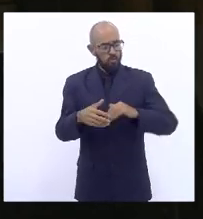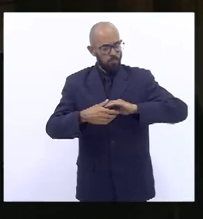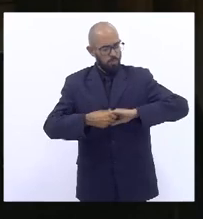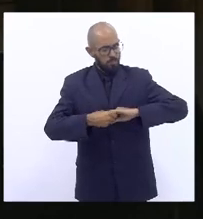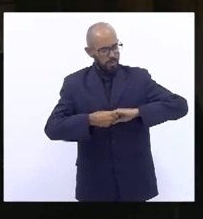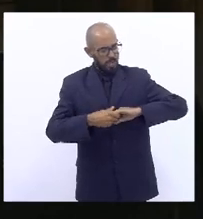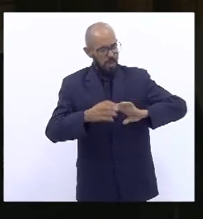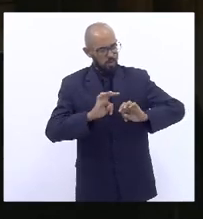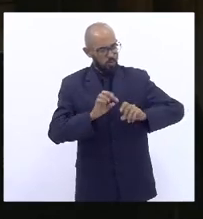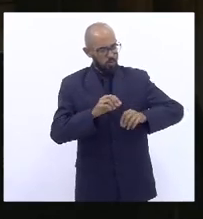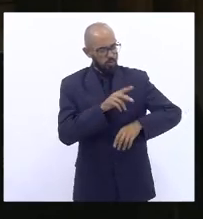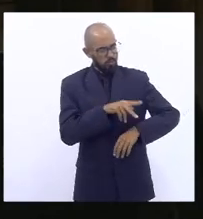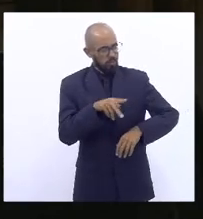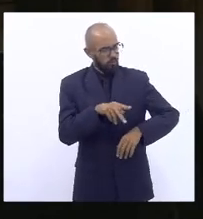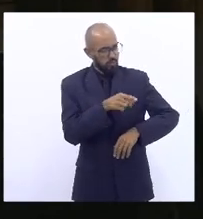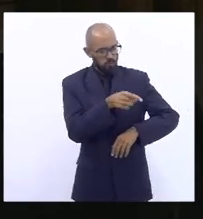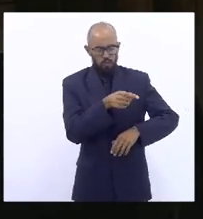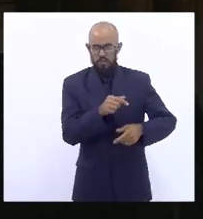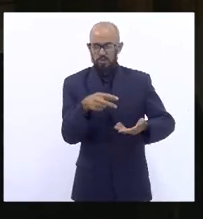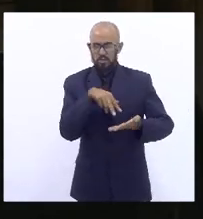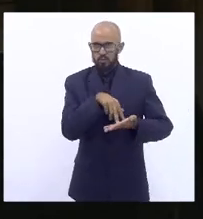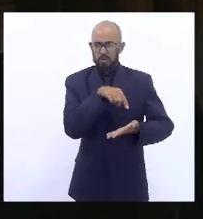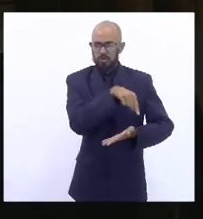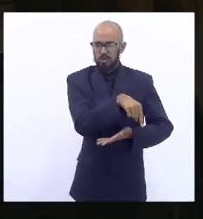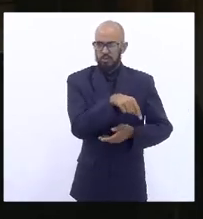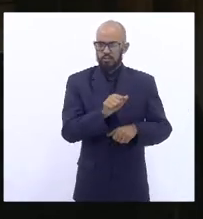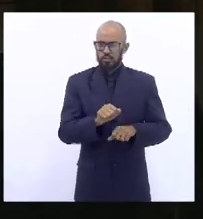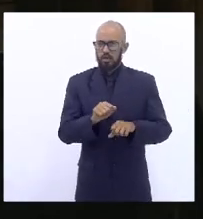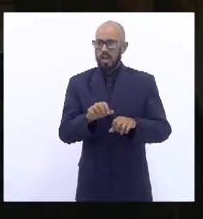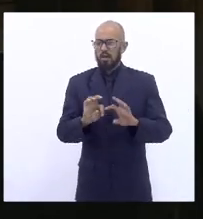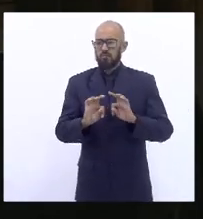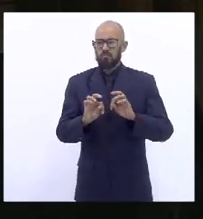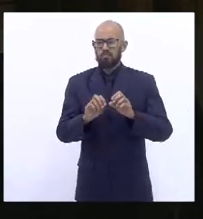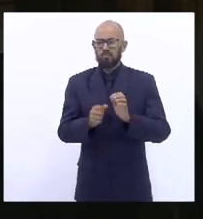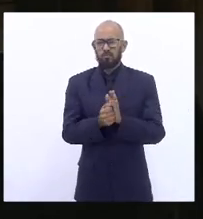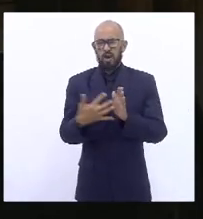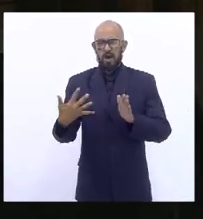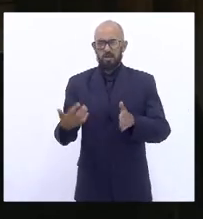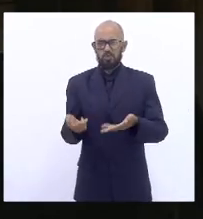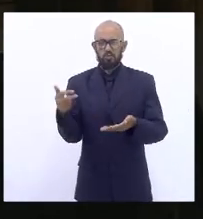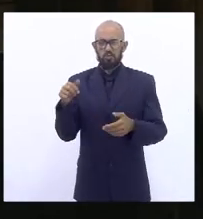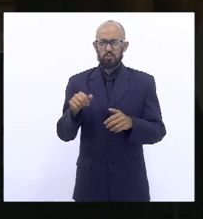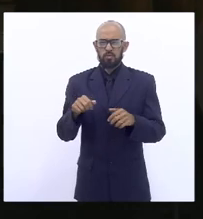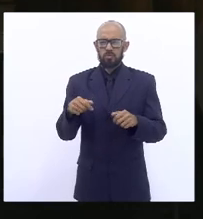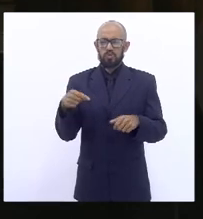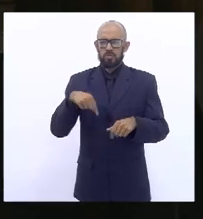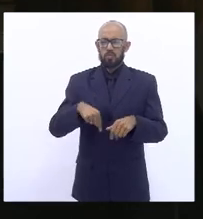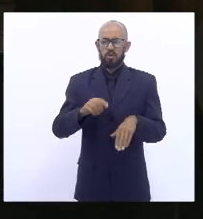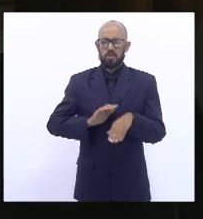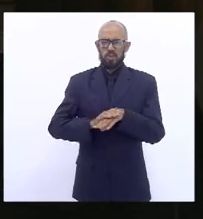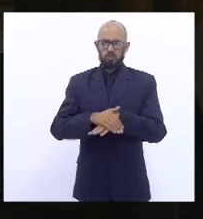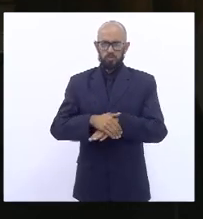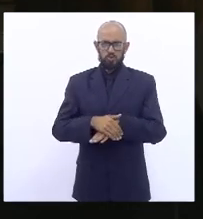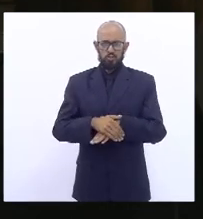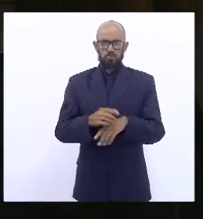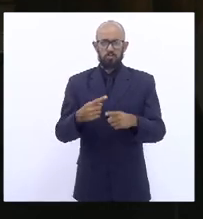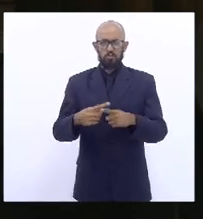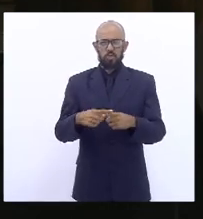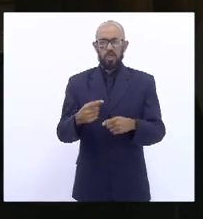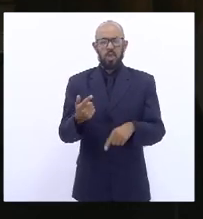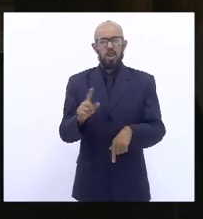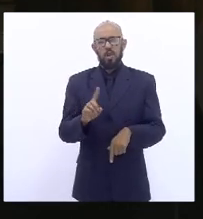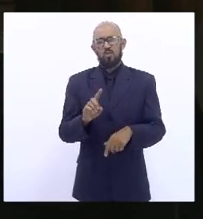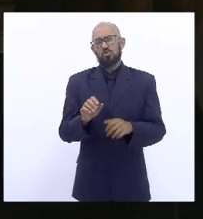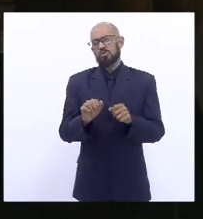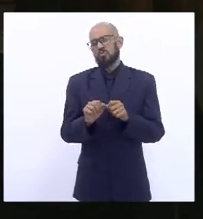aqui presentes, a Patrícia Gomes e outros educadores e educadoras que estejam aqui nessa noite, porque não se faz educação sem